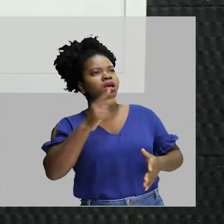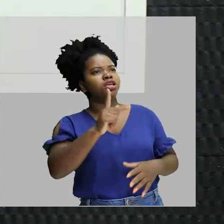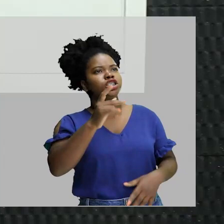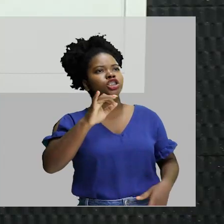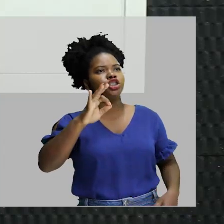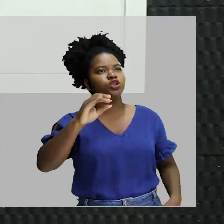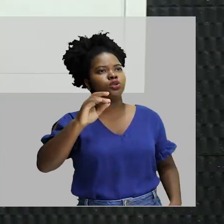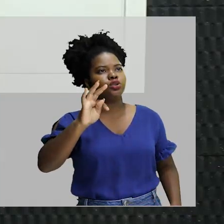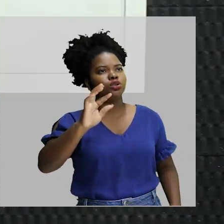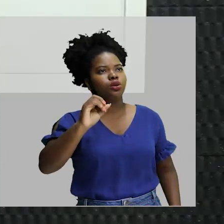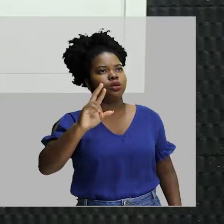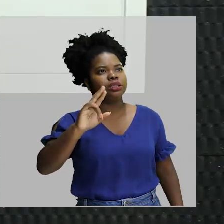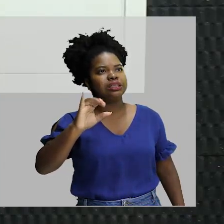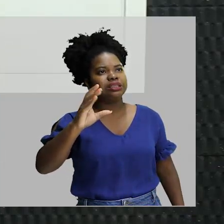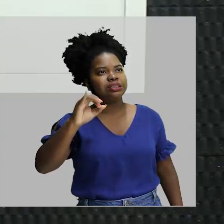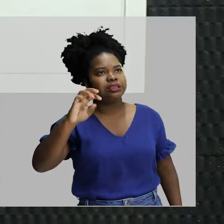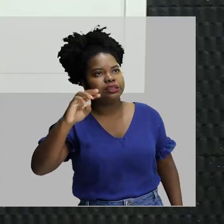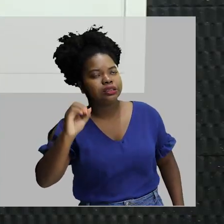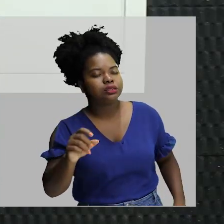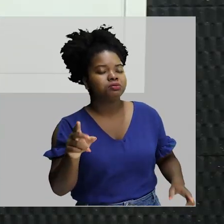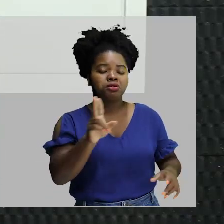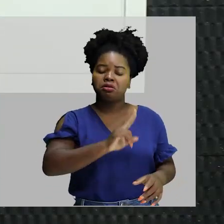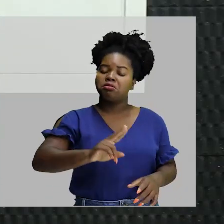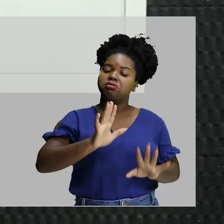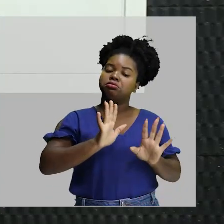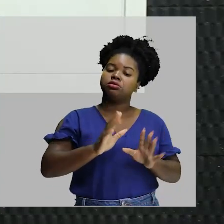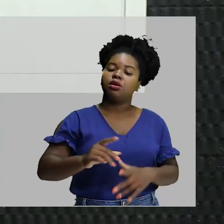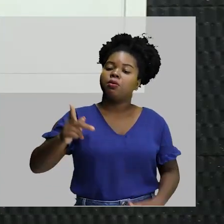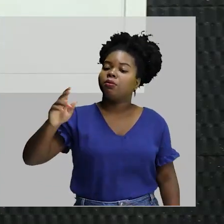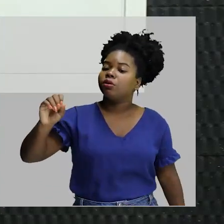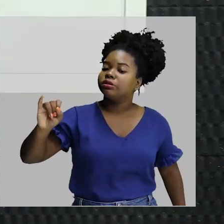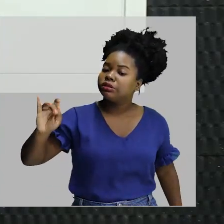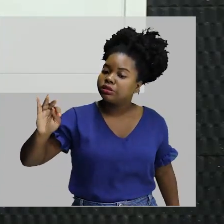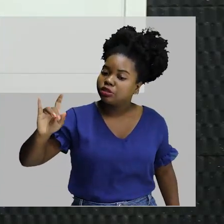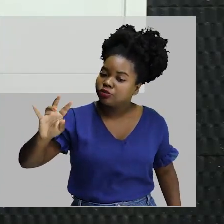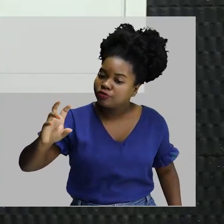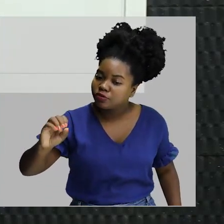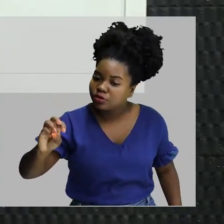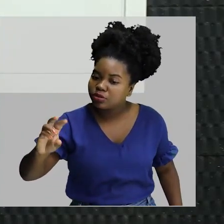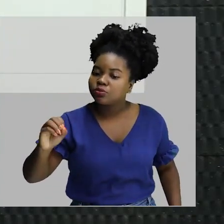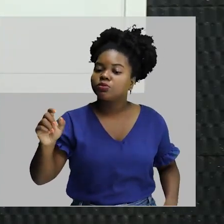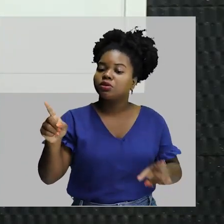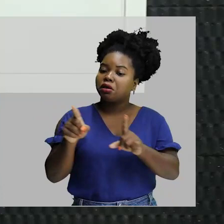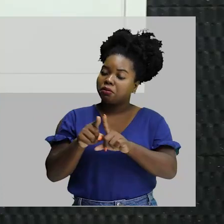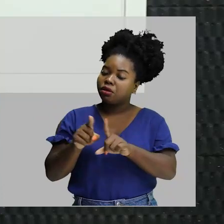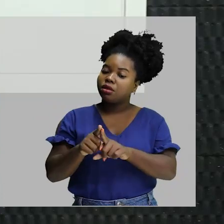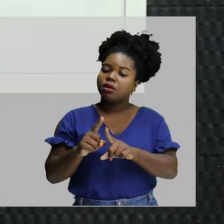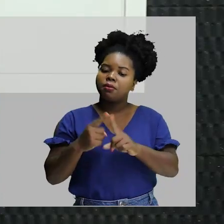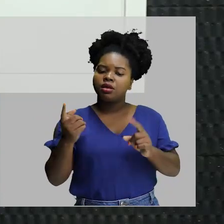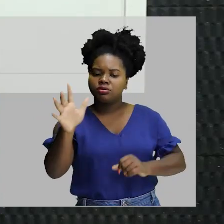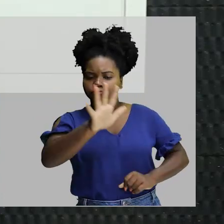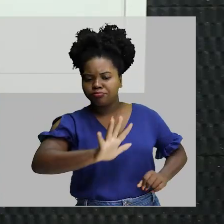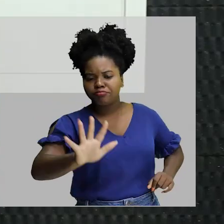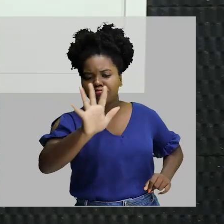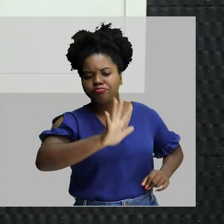isso, o positivismo também não é bem assim, mas de uma maneira geral, claro, né? Mas genérica, utilizando como exemplo para